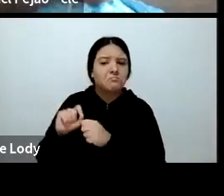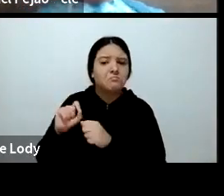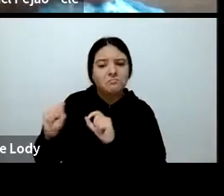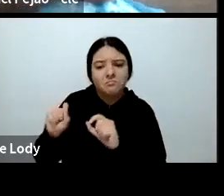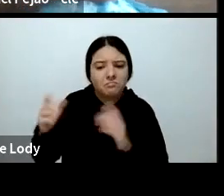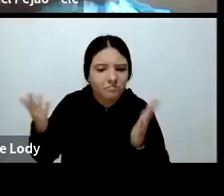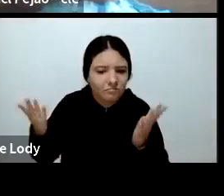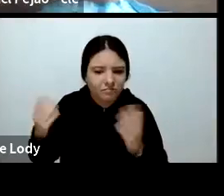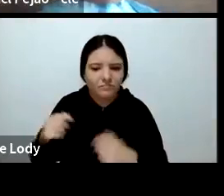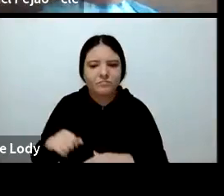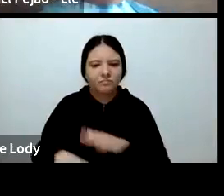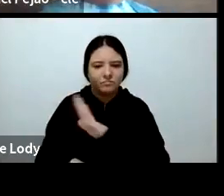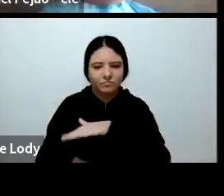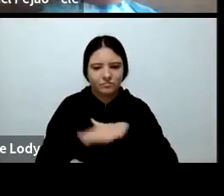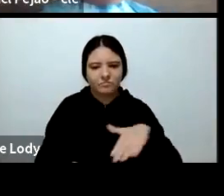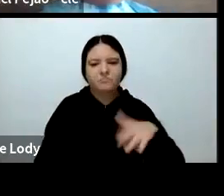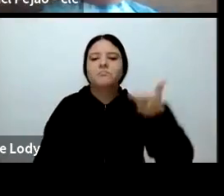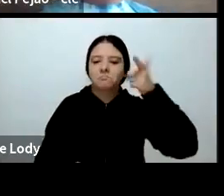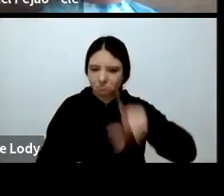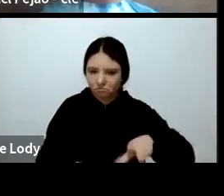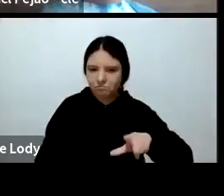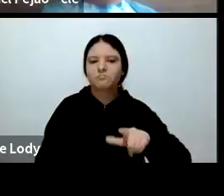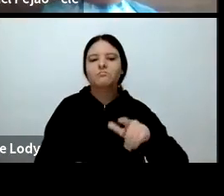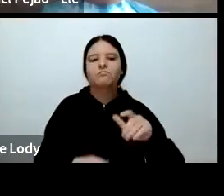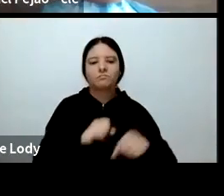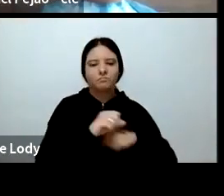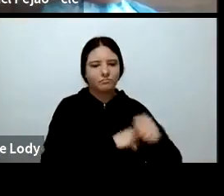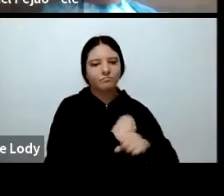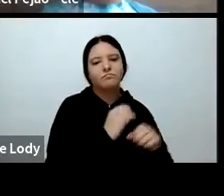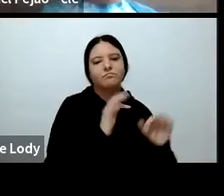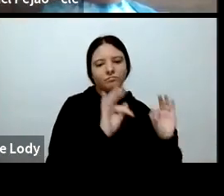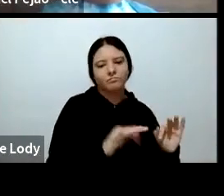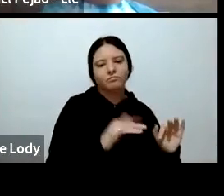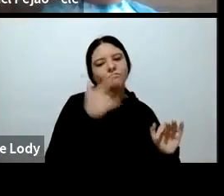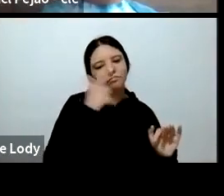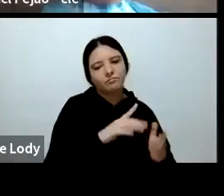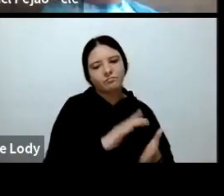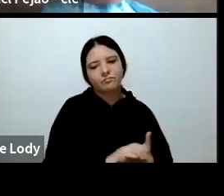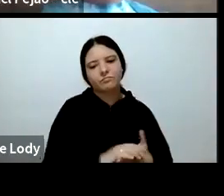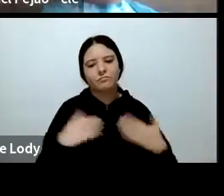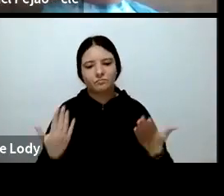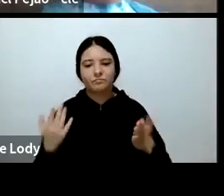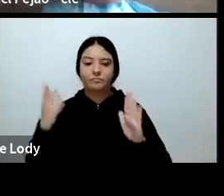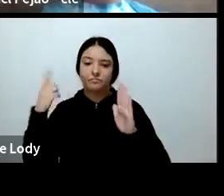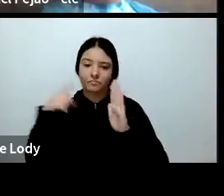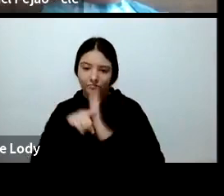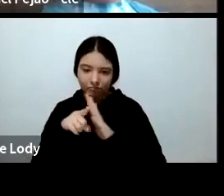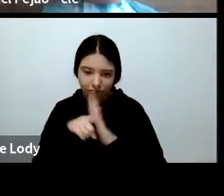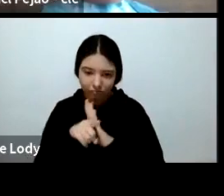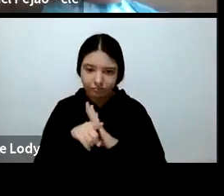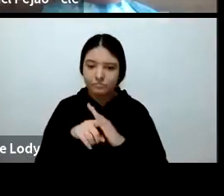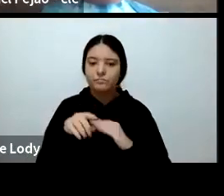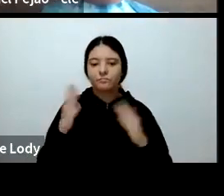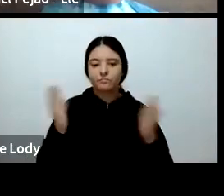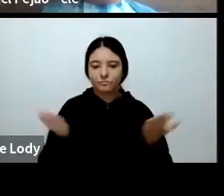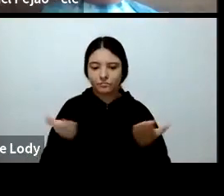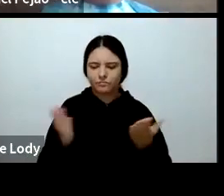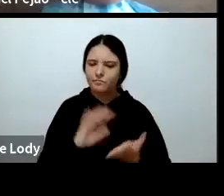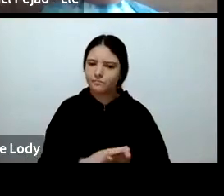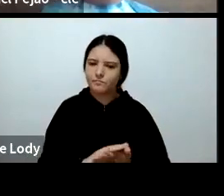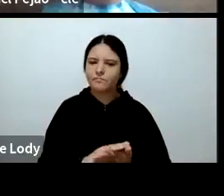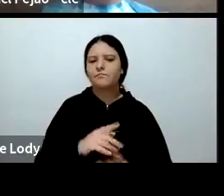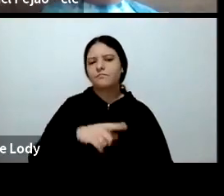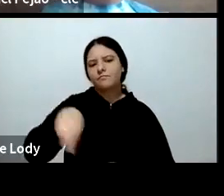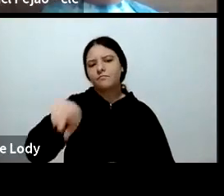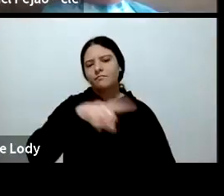ficaram alfabetizadas no final do ano. E a minha pergunta agora é a seguinte, o que está sendo feito,